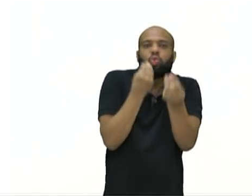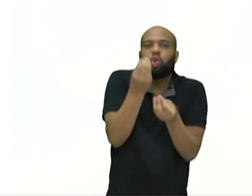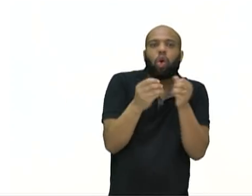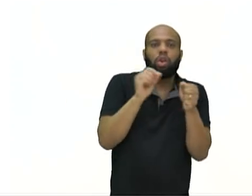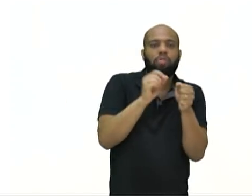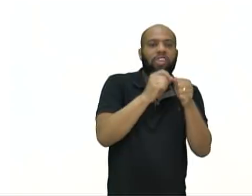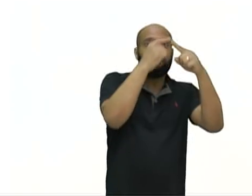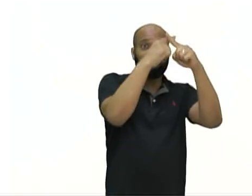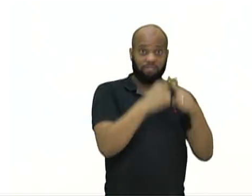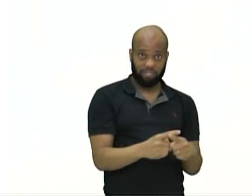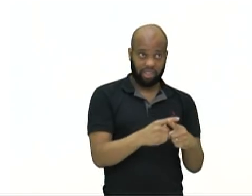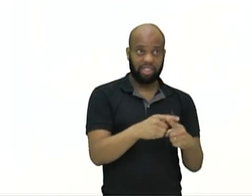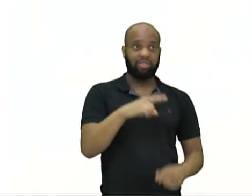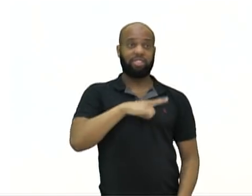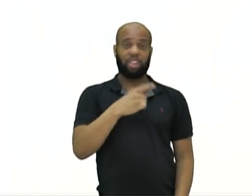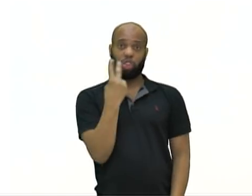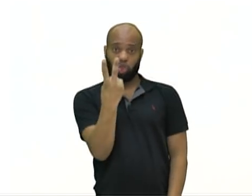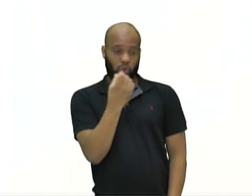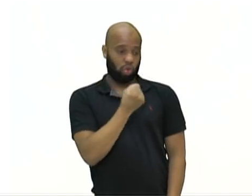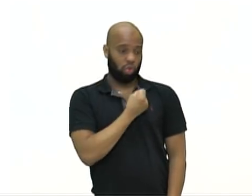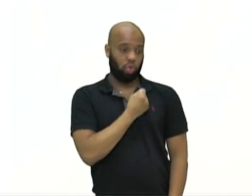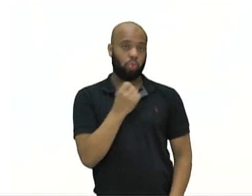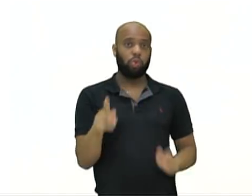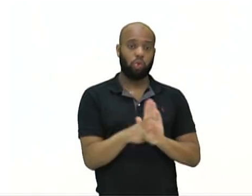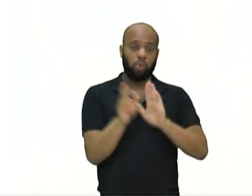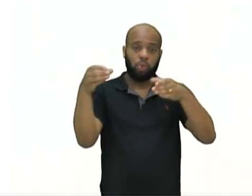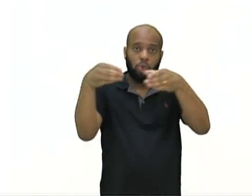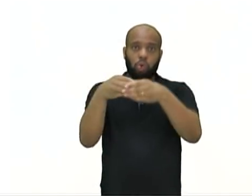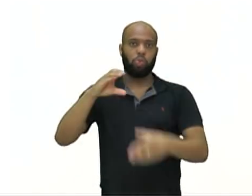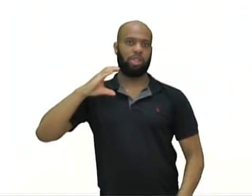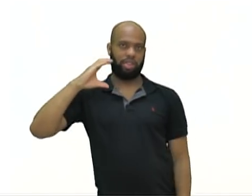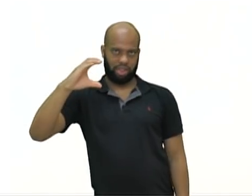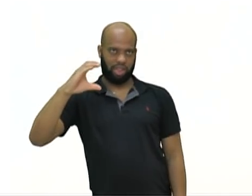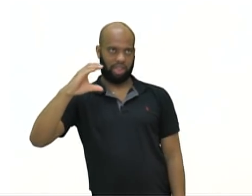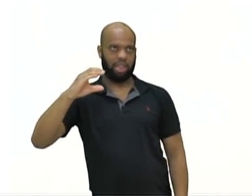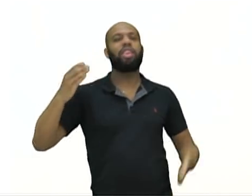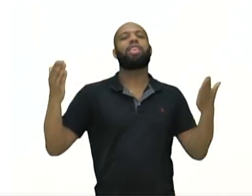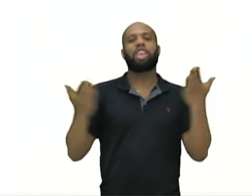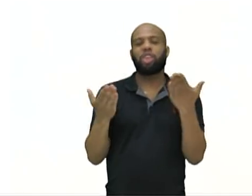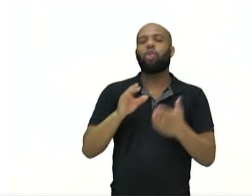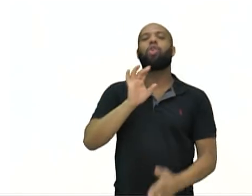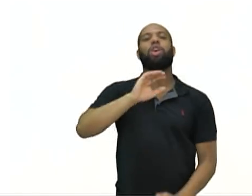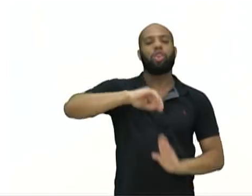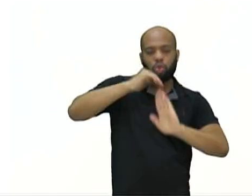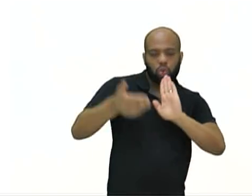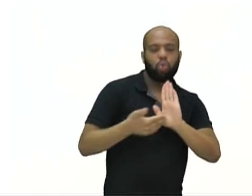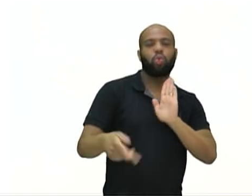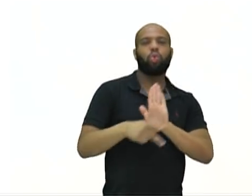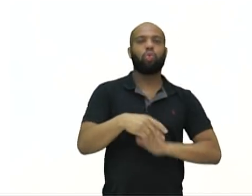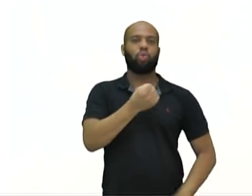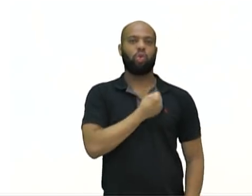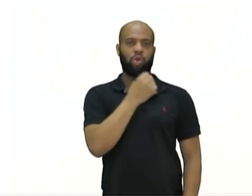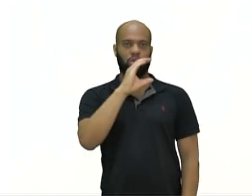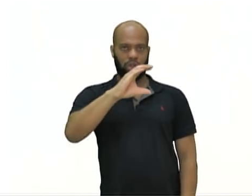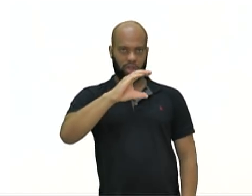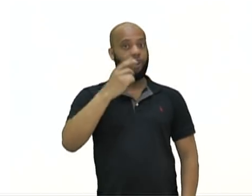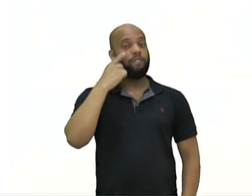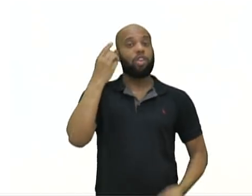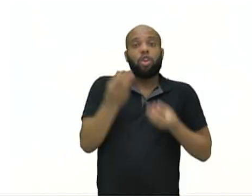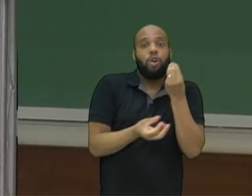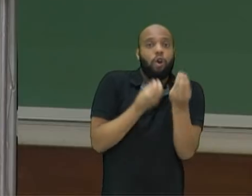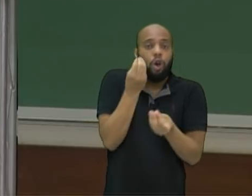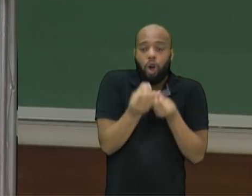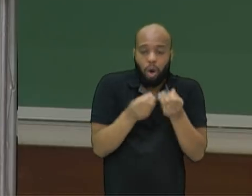faz a multiplicação de dois números complexos. Agora sim, são somente dois números complexos. Como que a gente vai fazer